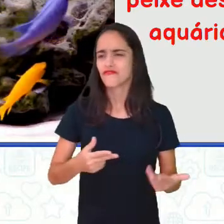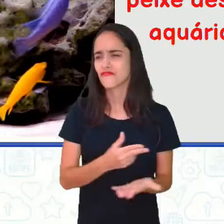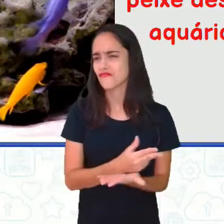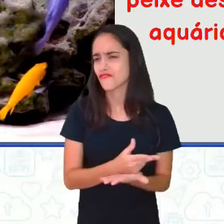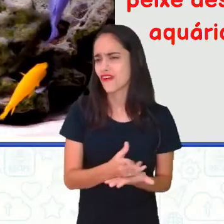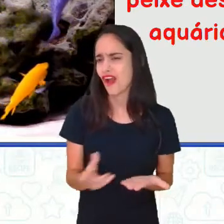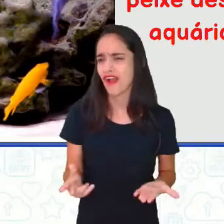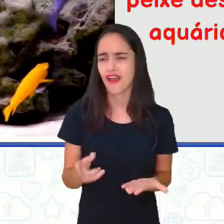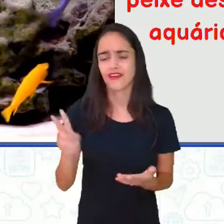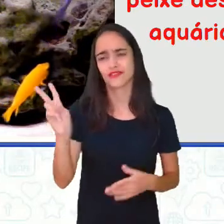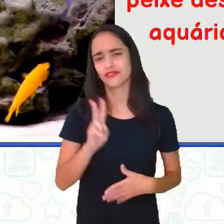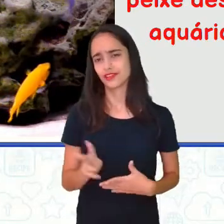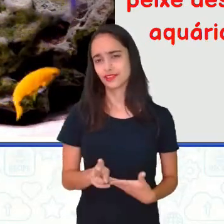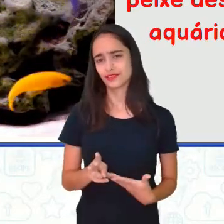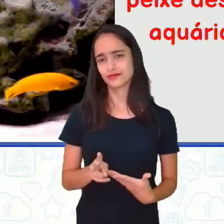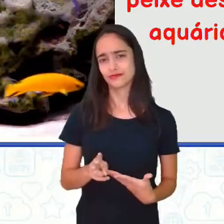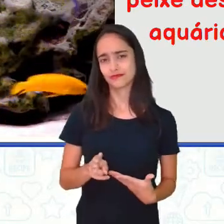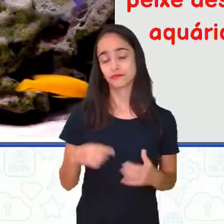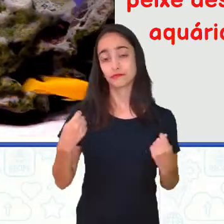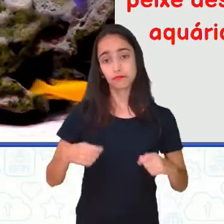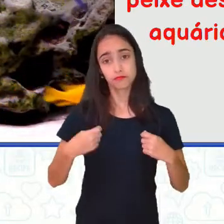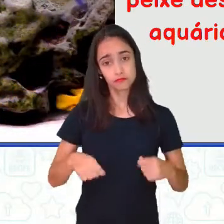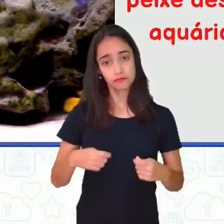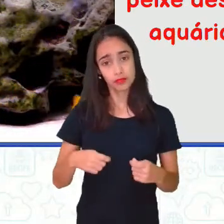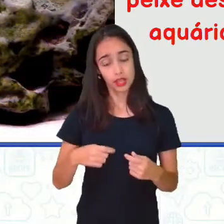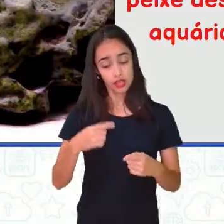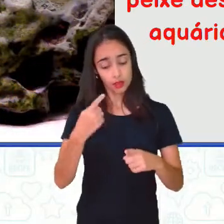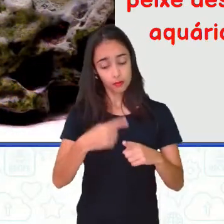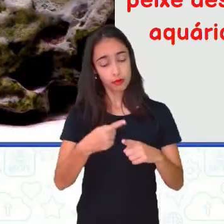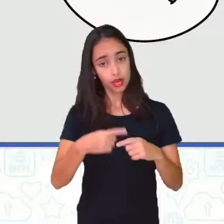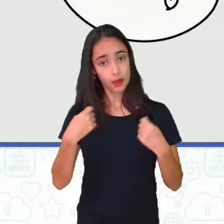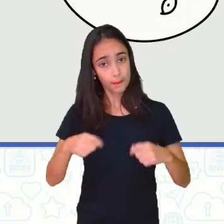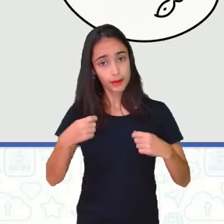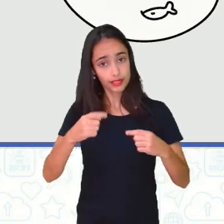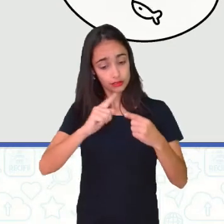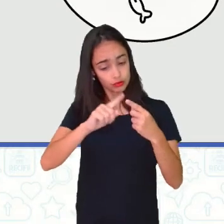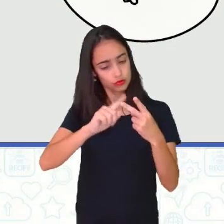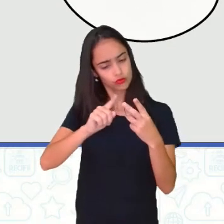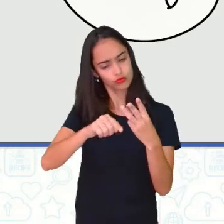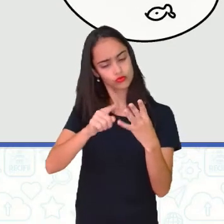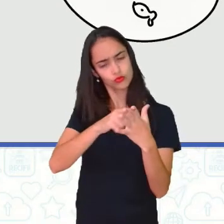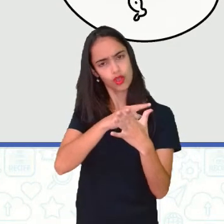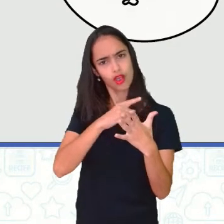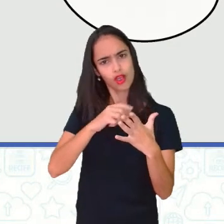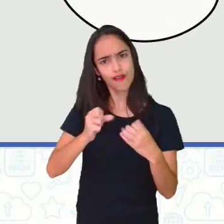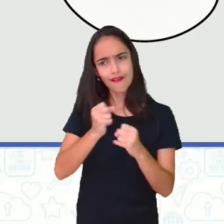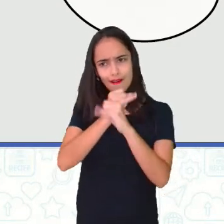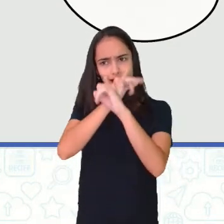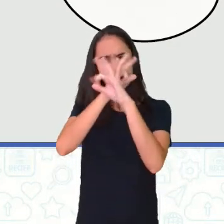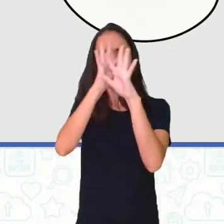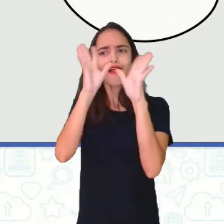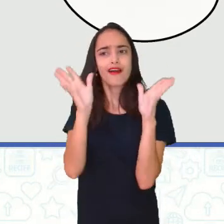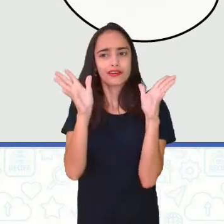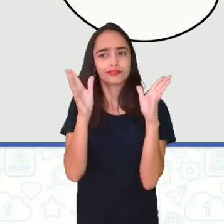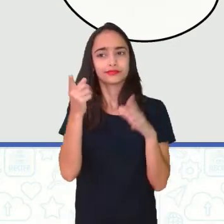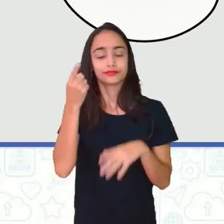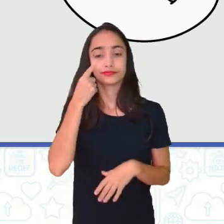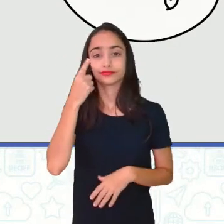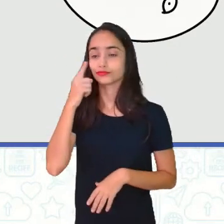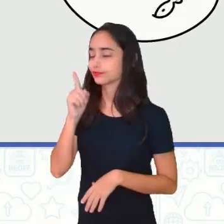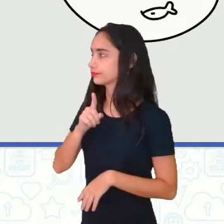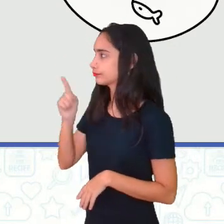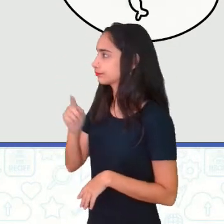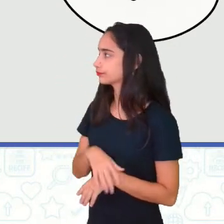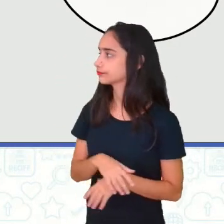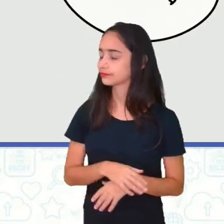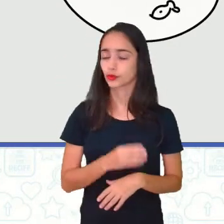tem. Por quê? Porque eu preciso definir com clareza meu espaço amostral. Tá aqui, cores de peixe.